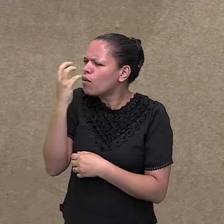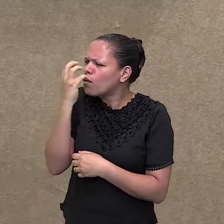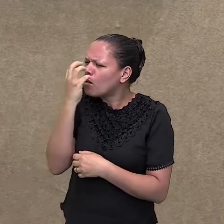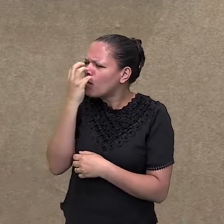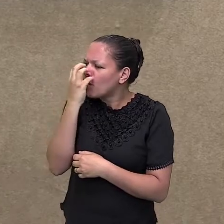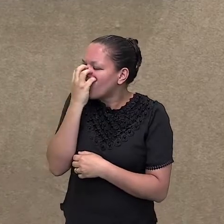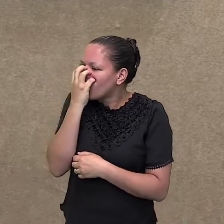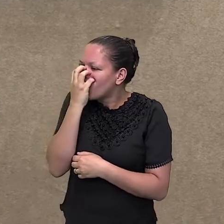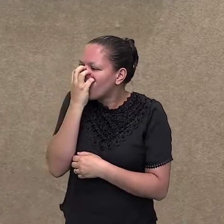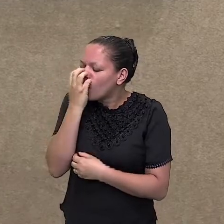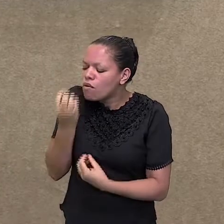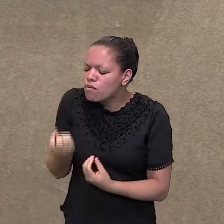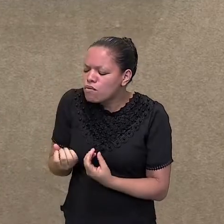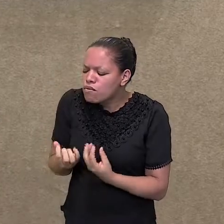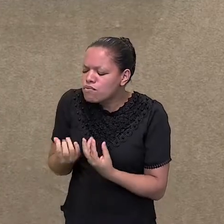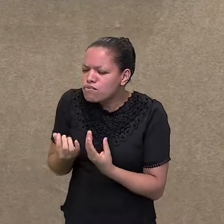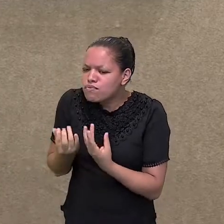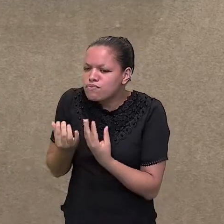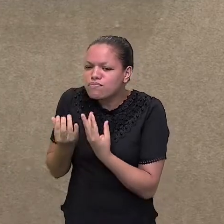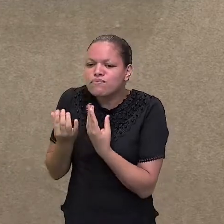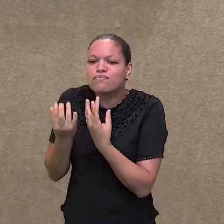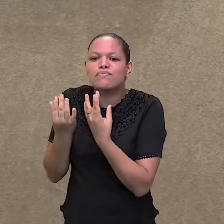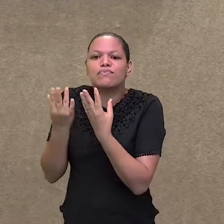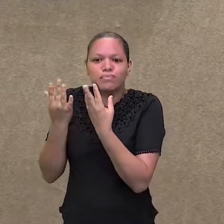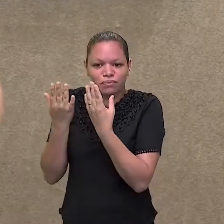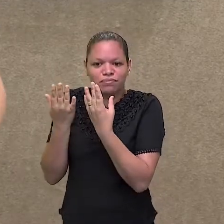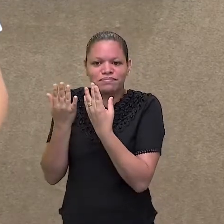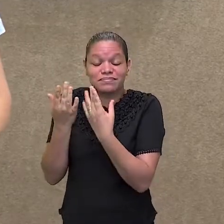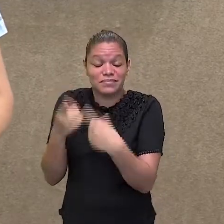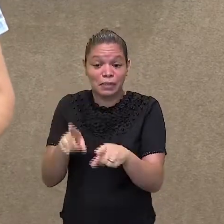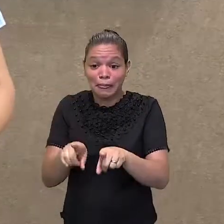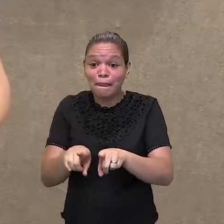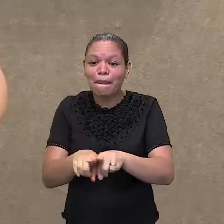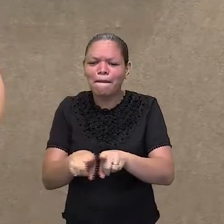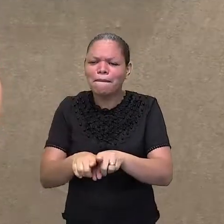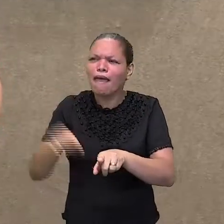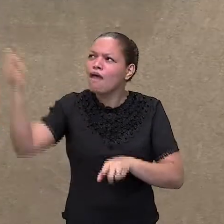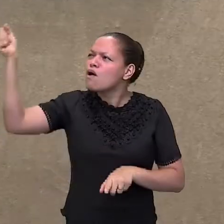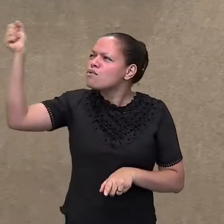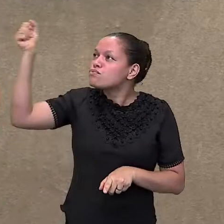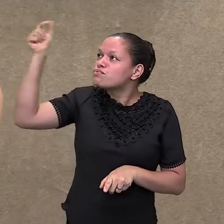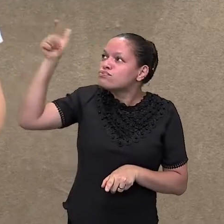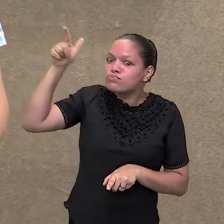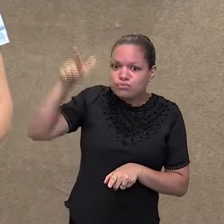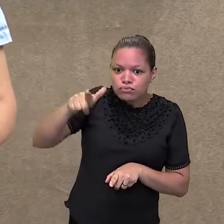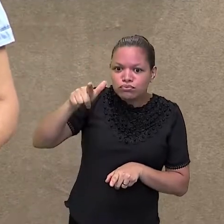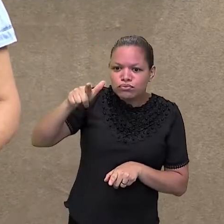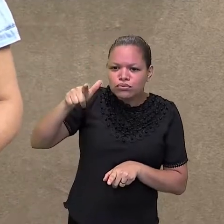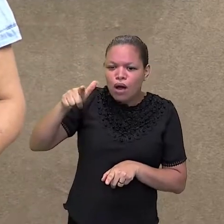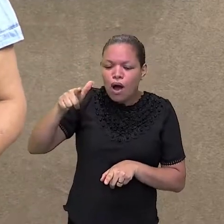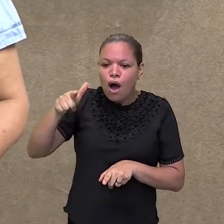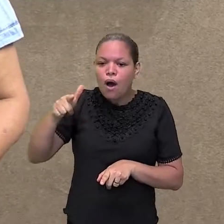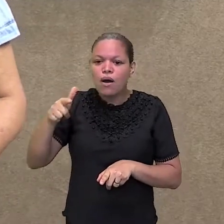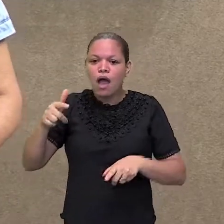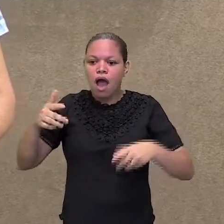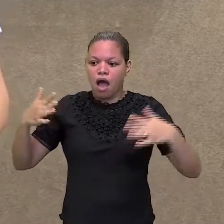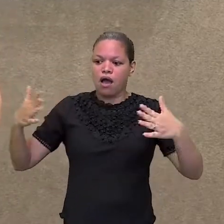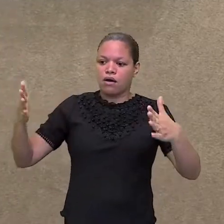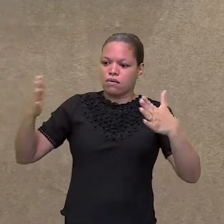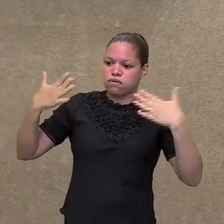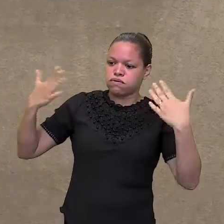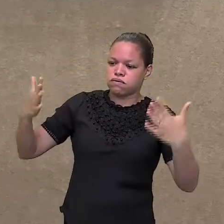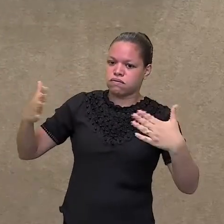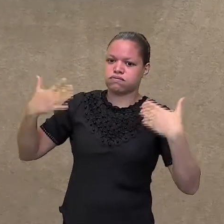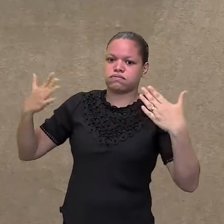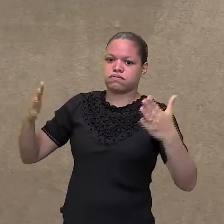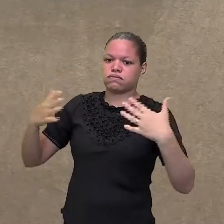que aquece a nossa roupa no varal, é um exemplo também do estado gasoso. Porque para a roupa